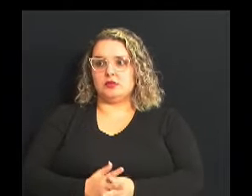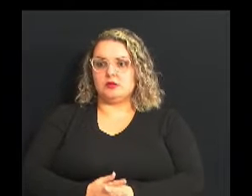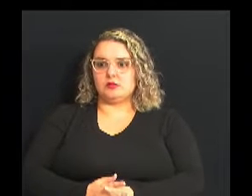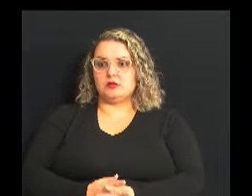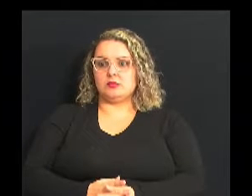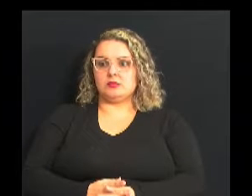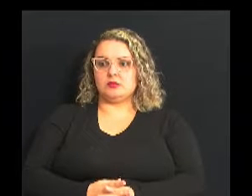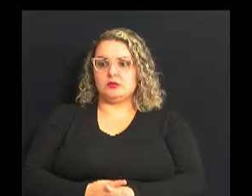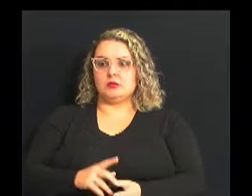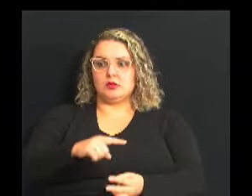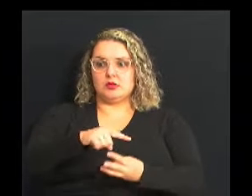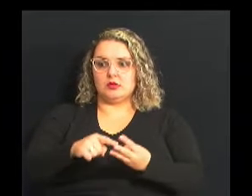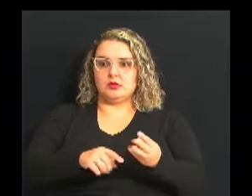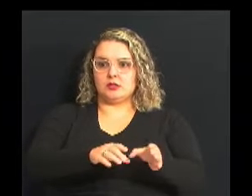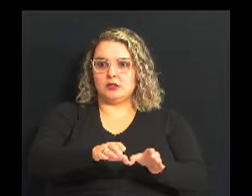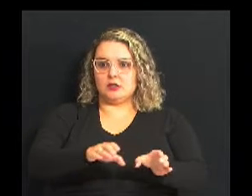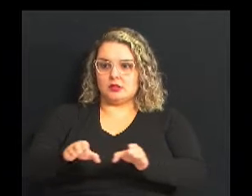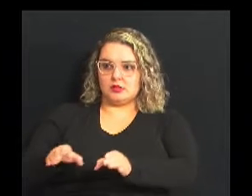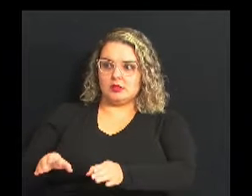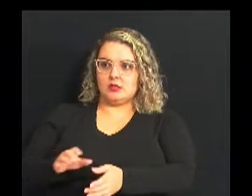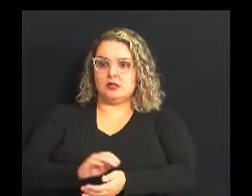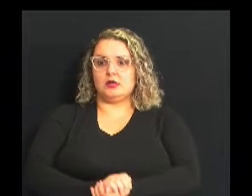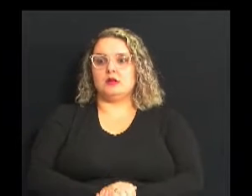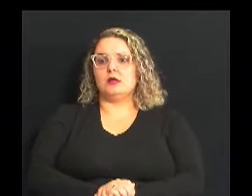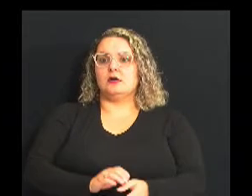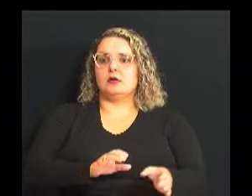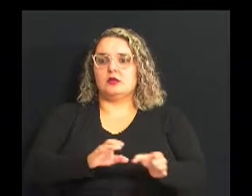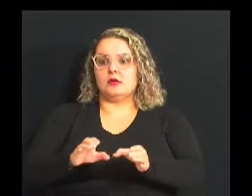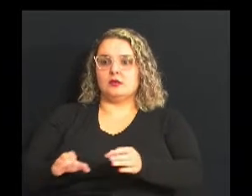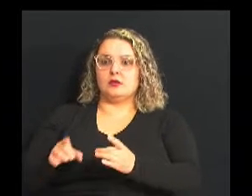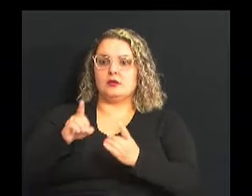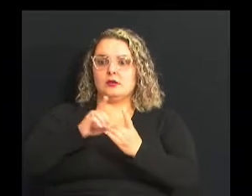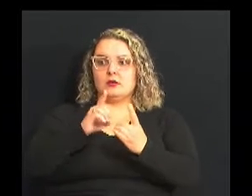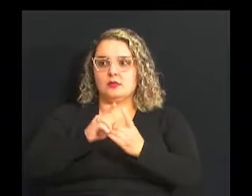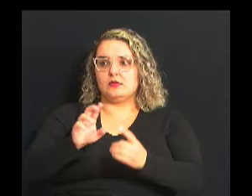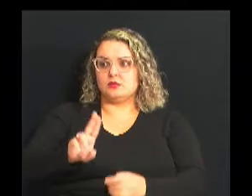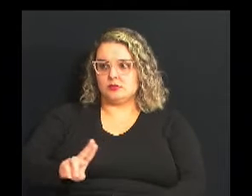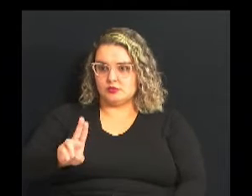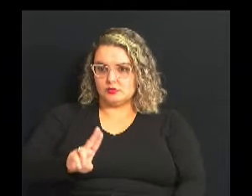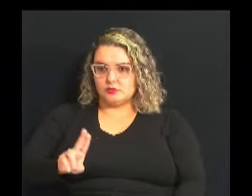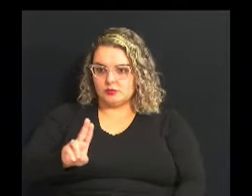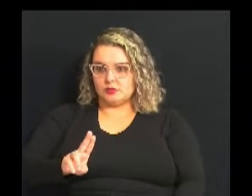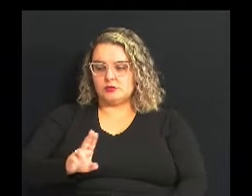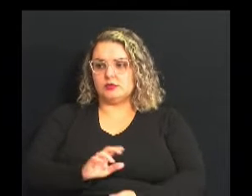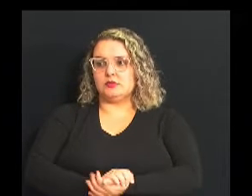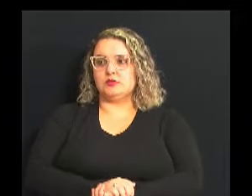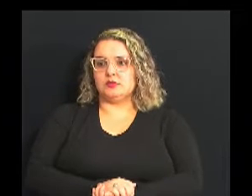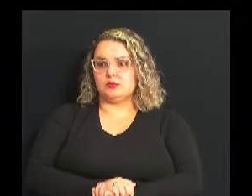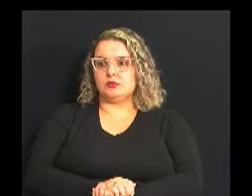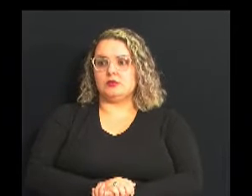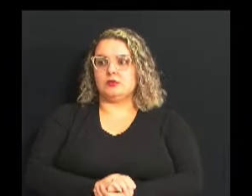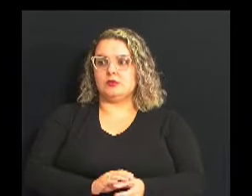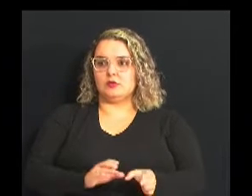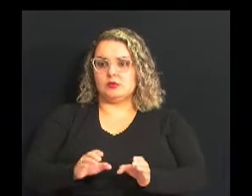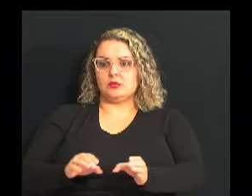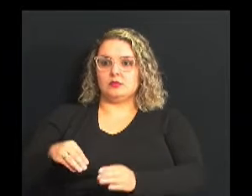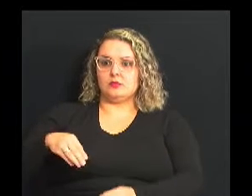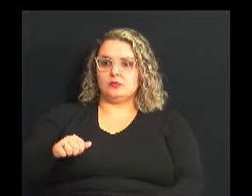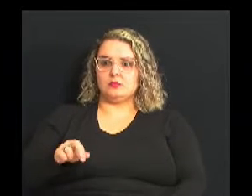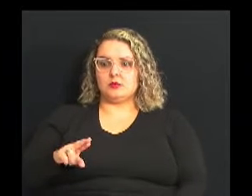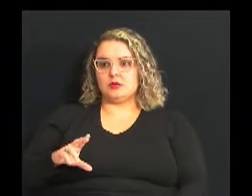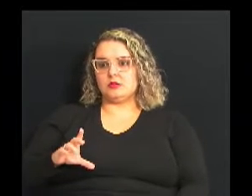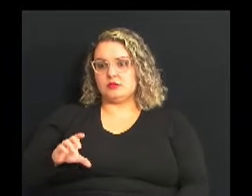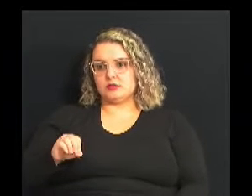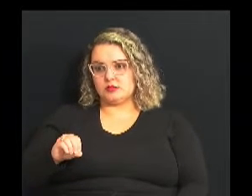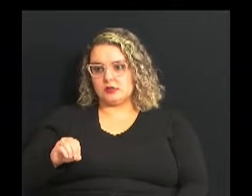as 3 coordenadorias. Coordenadoria de atendimento ao usuário, né? Coordenada pelo Marcelo Monitelli.